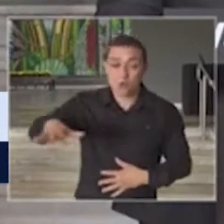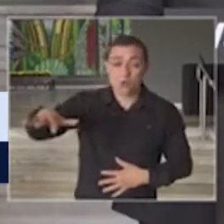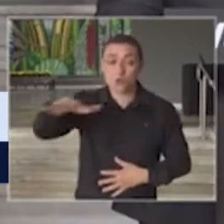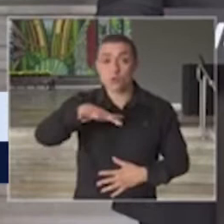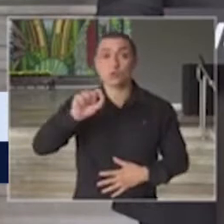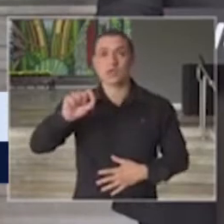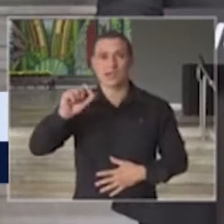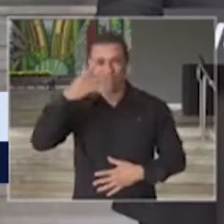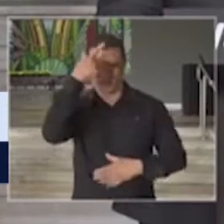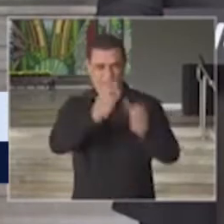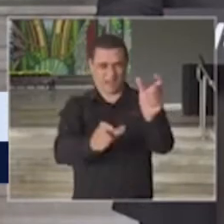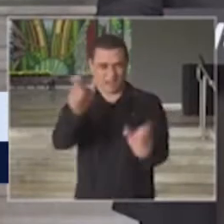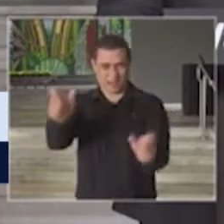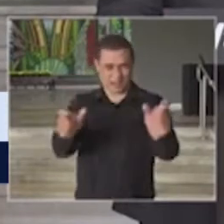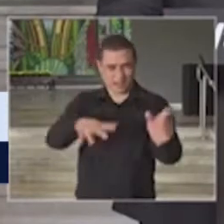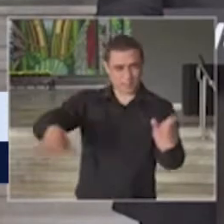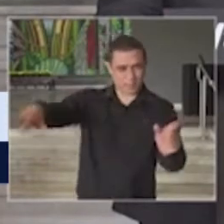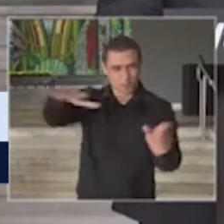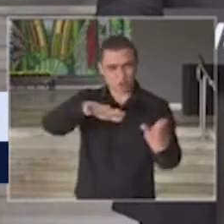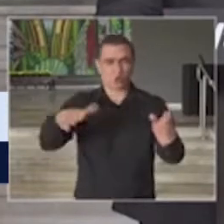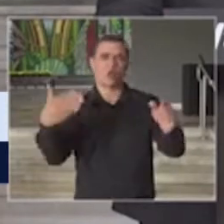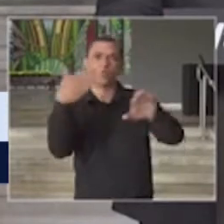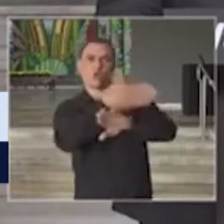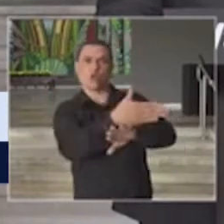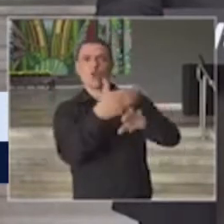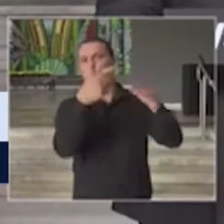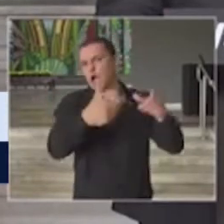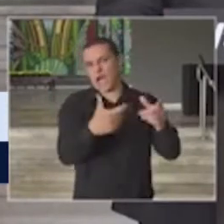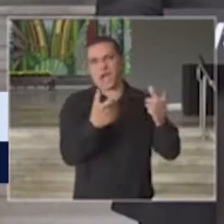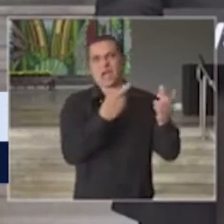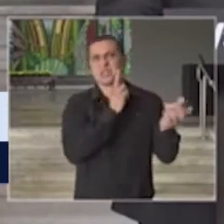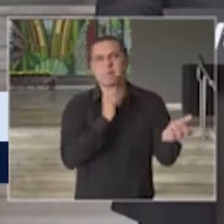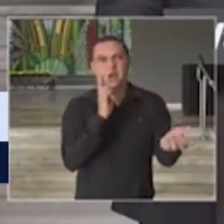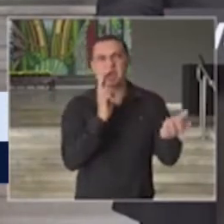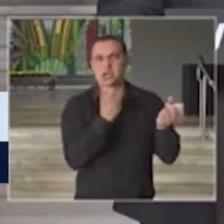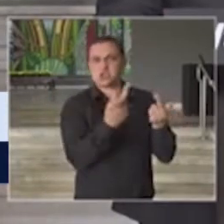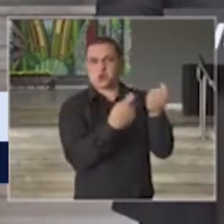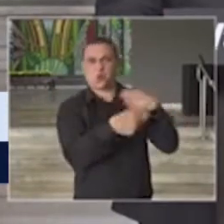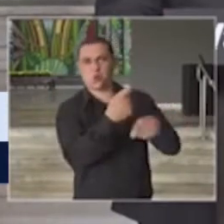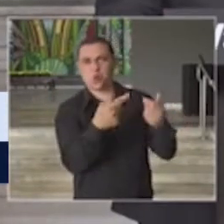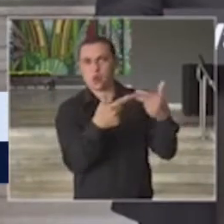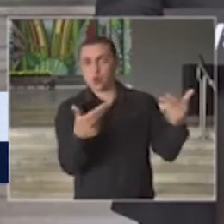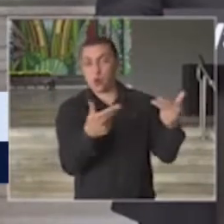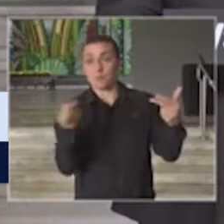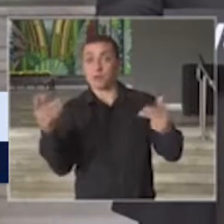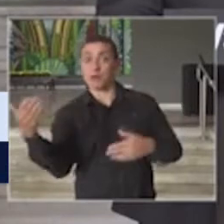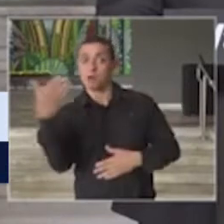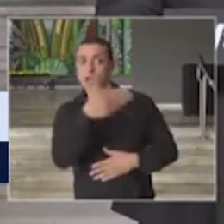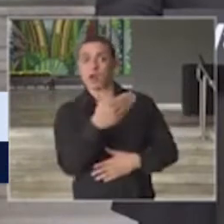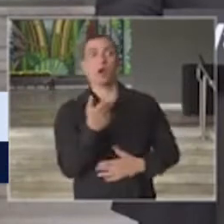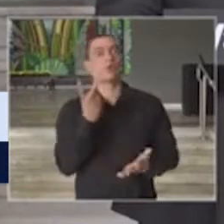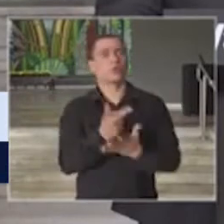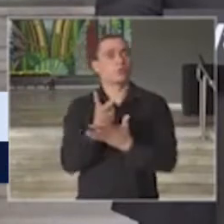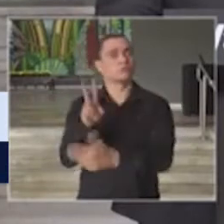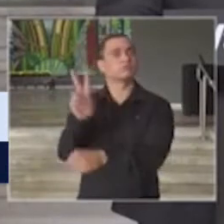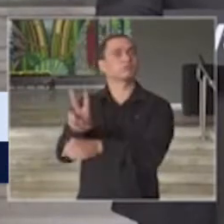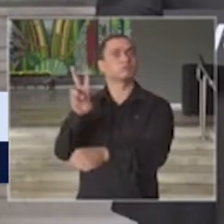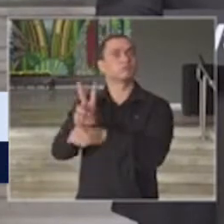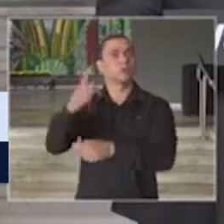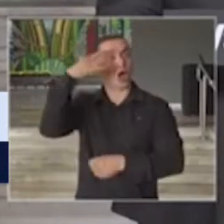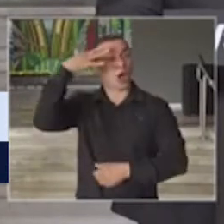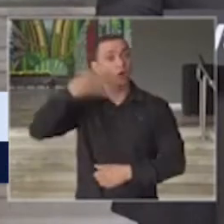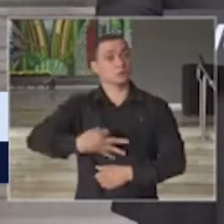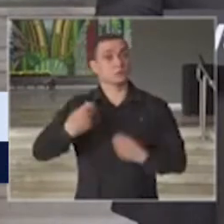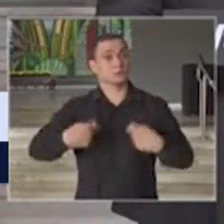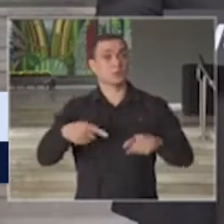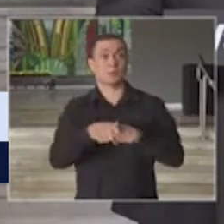que as pessoas, frequentadores de comércio, de restaurantes e de outras atividades econômicas estejam protegidas, assim como